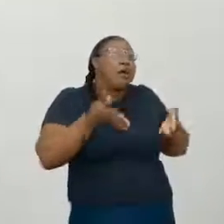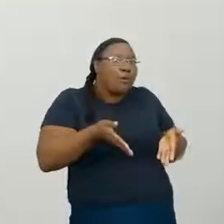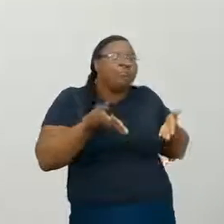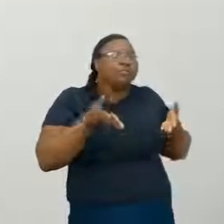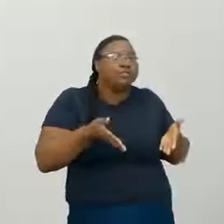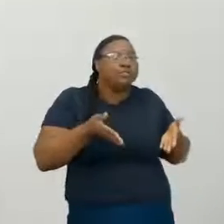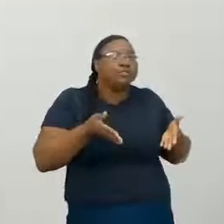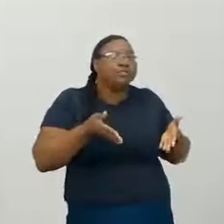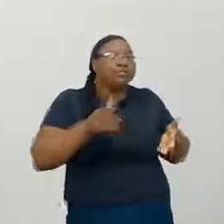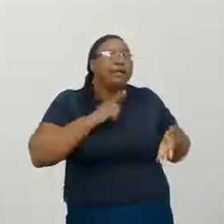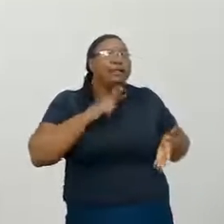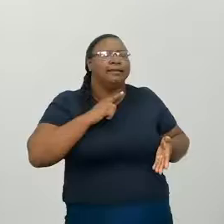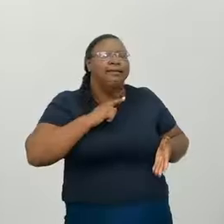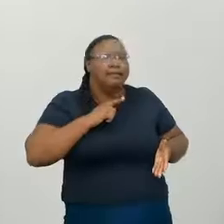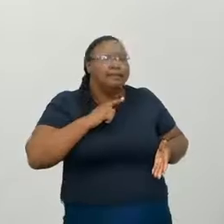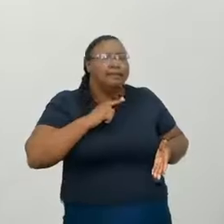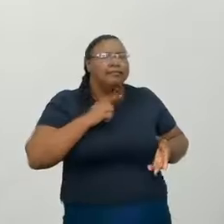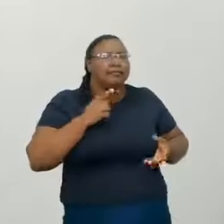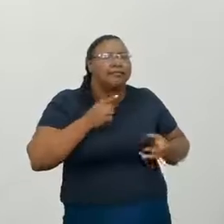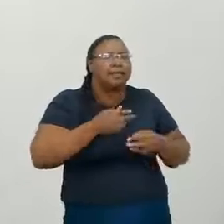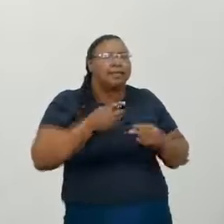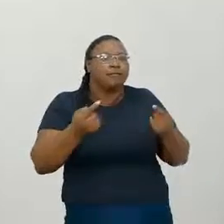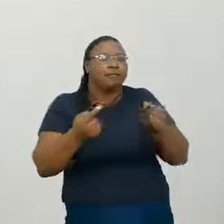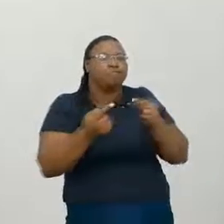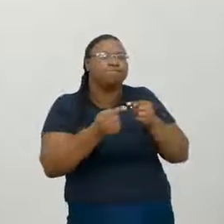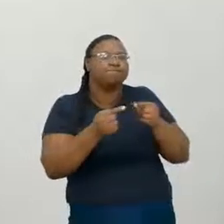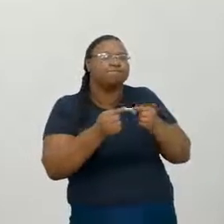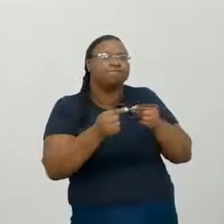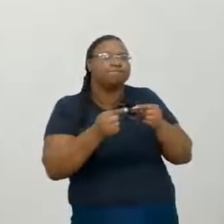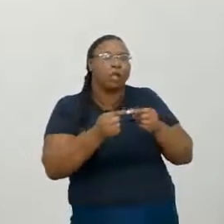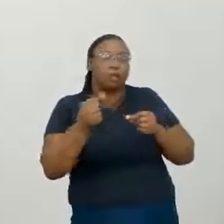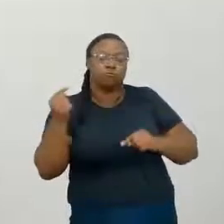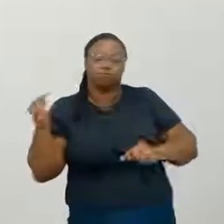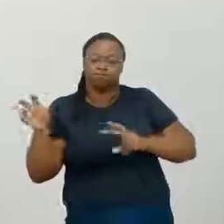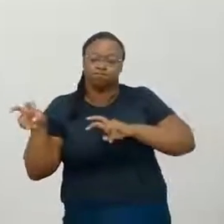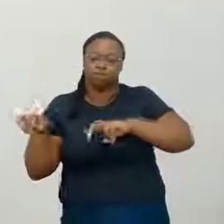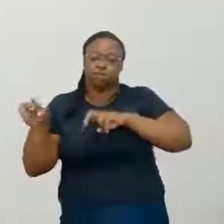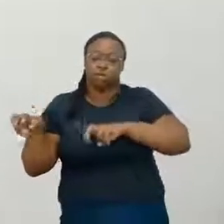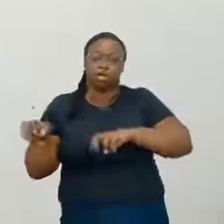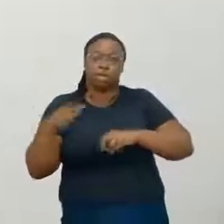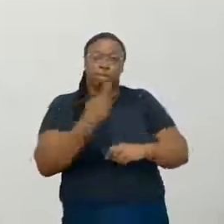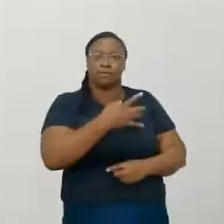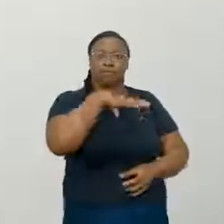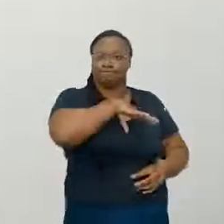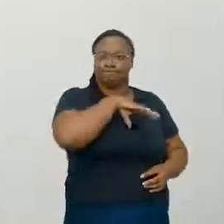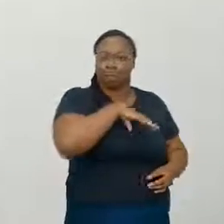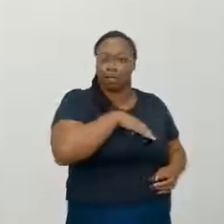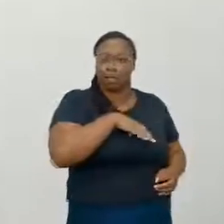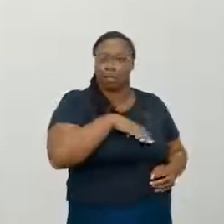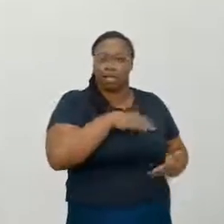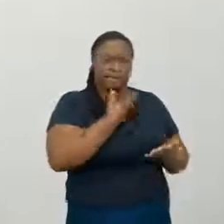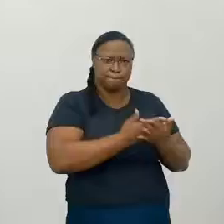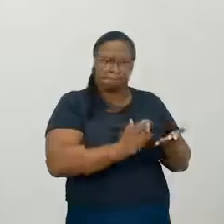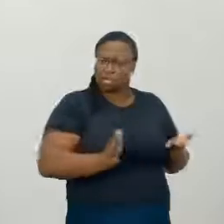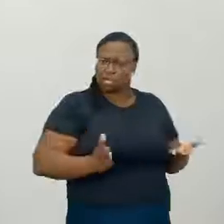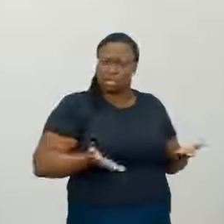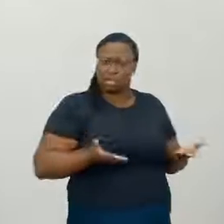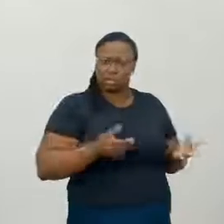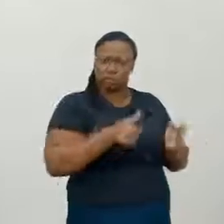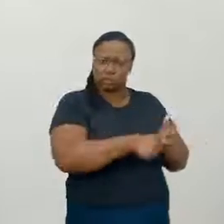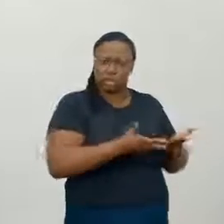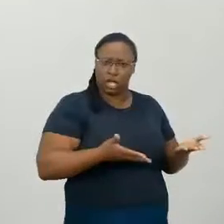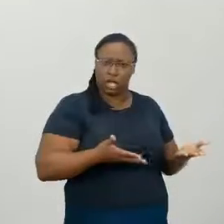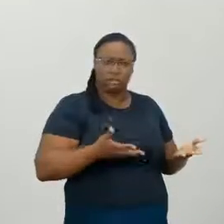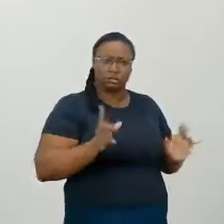ainda existe essa relação entre campo e cidade expressa nessa festa, né? Ah, então você perdeu a identidade? Não, né? A gente